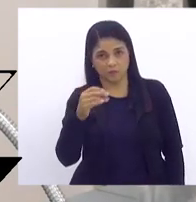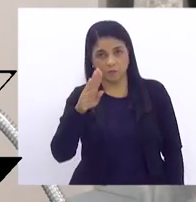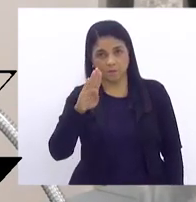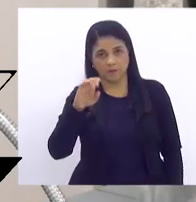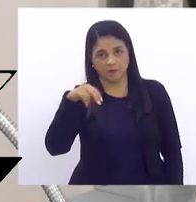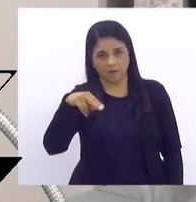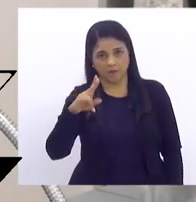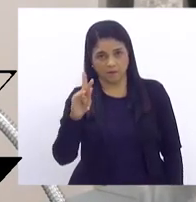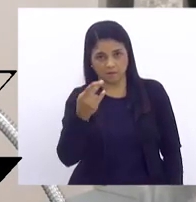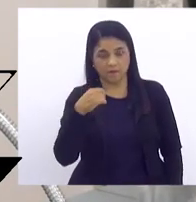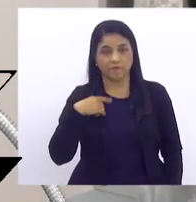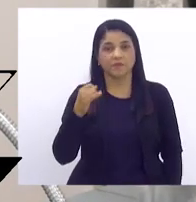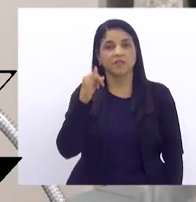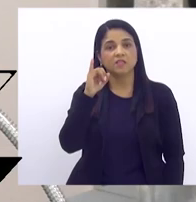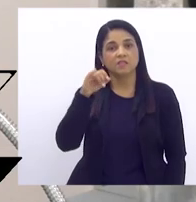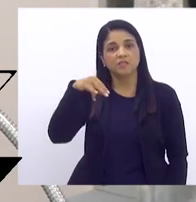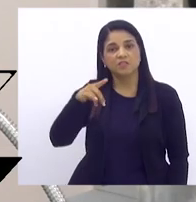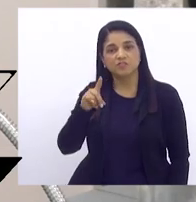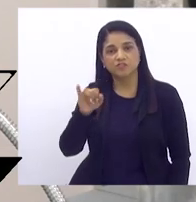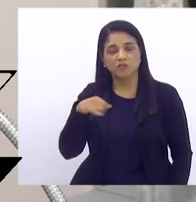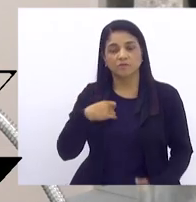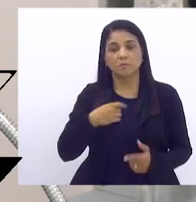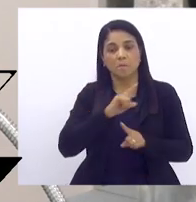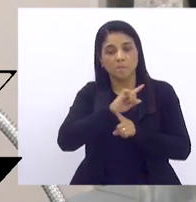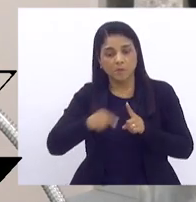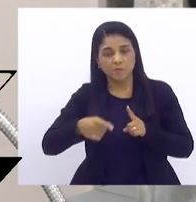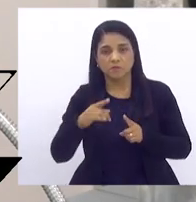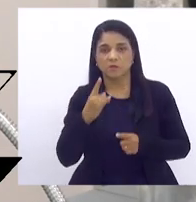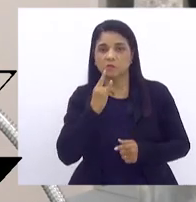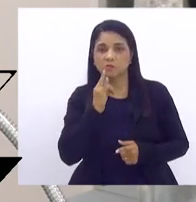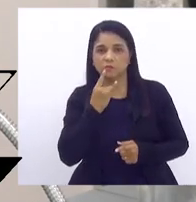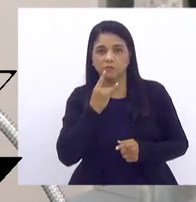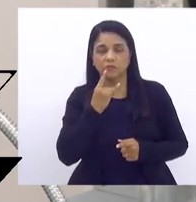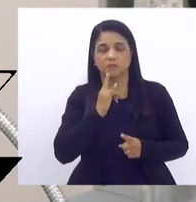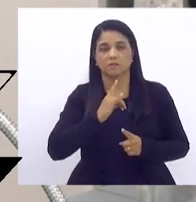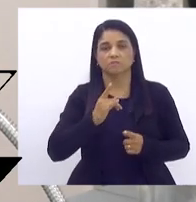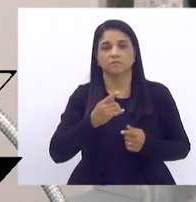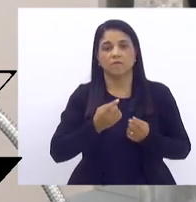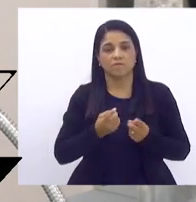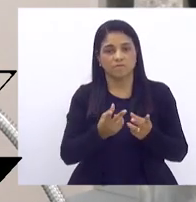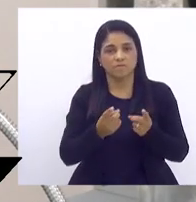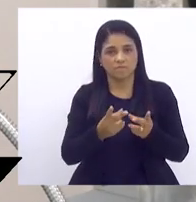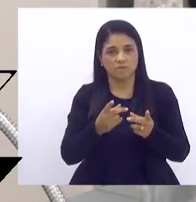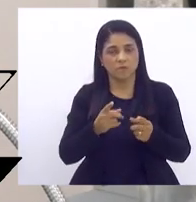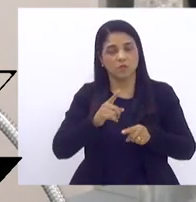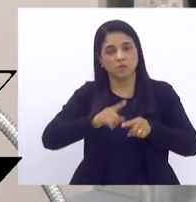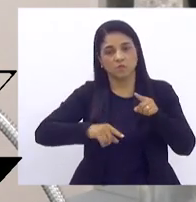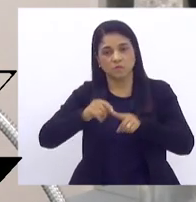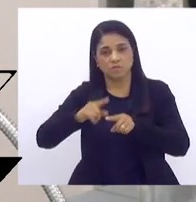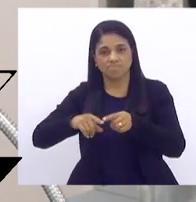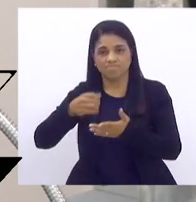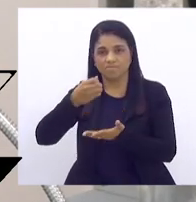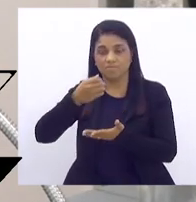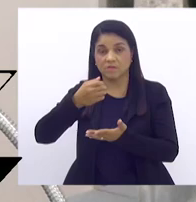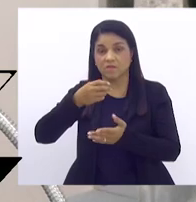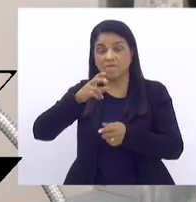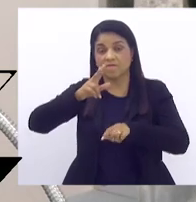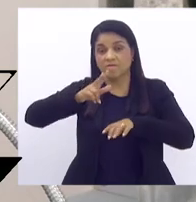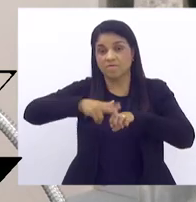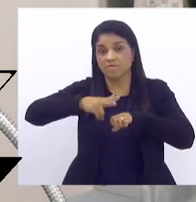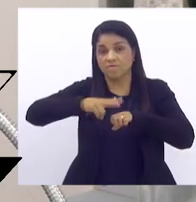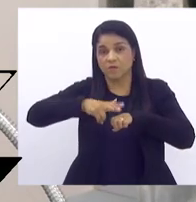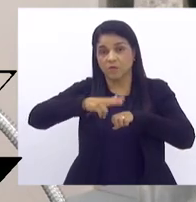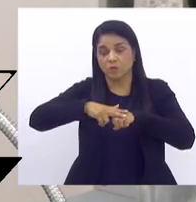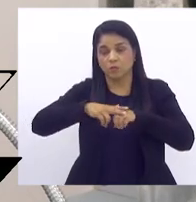que dispõe sobre a proibição da comercialização de bebidas ou qualquer outro produto em recipientes de vidro no entorno